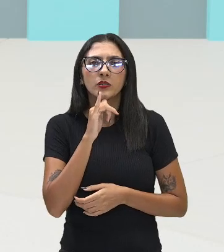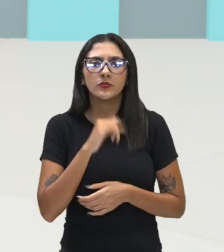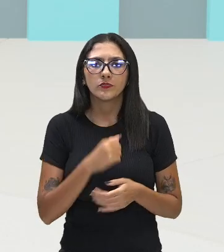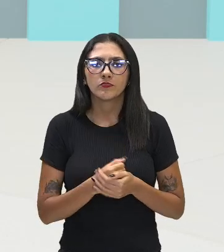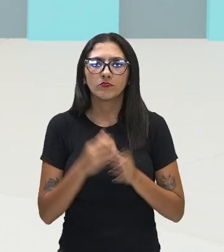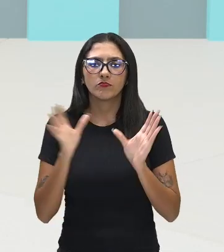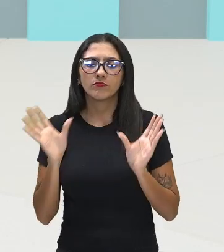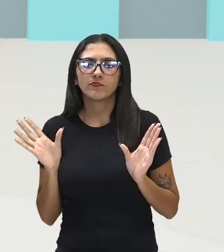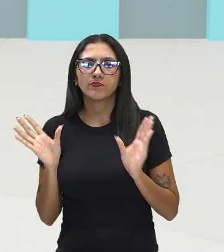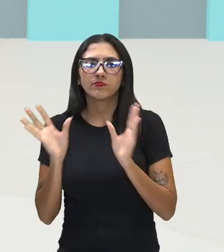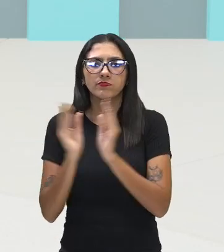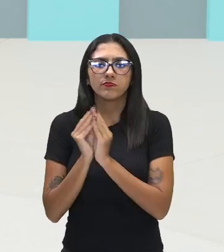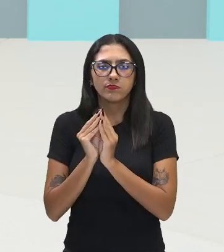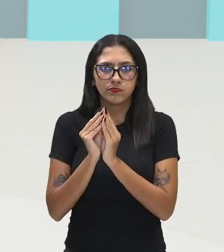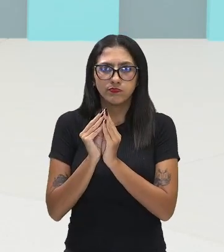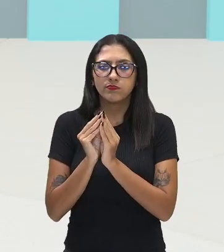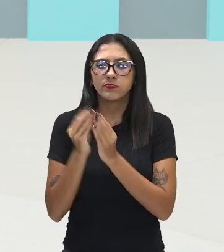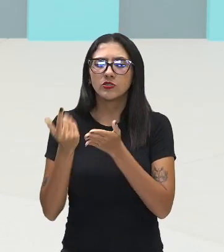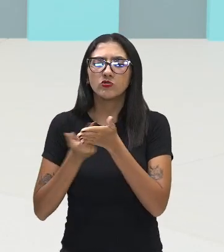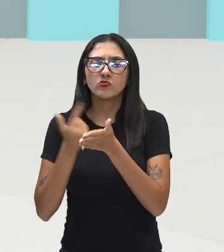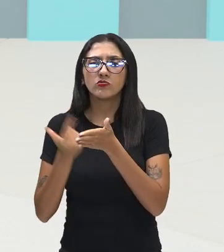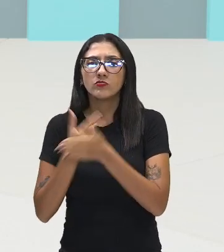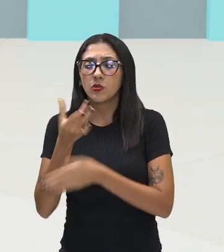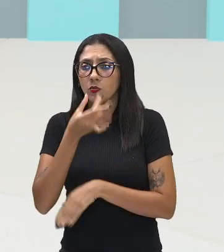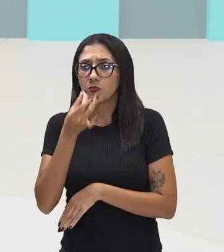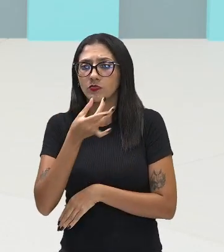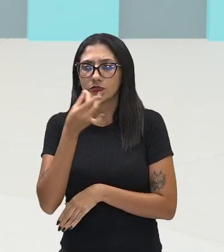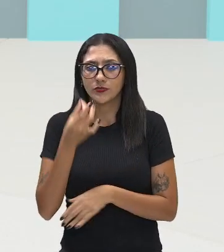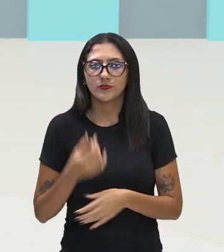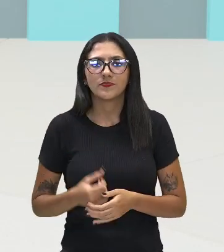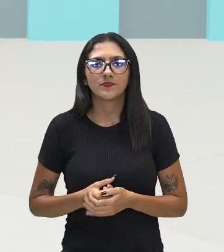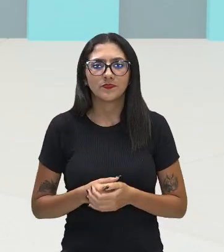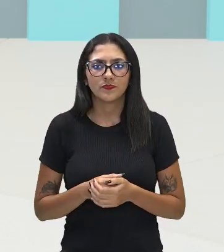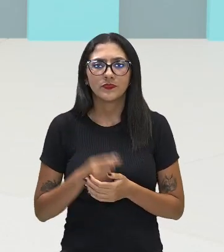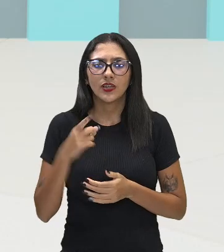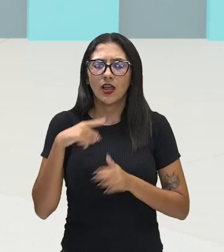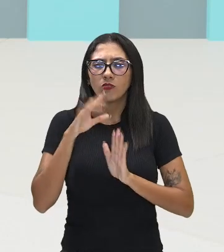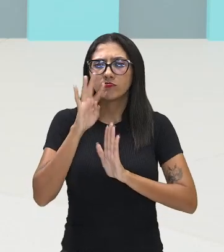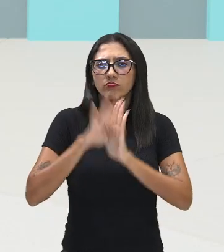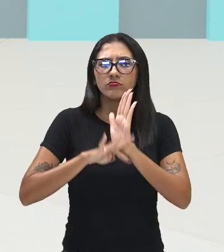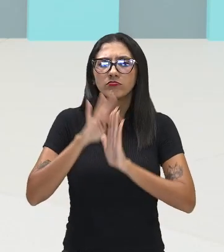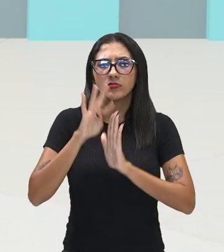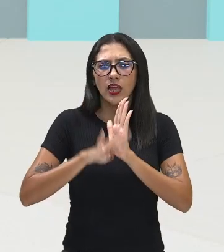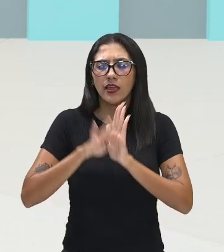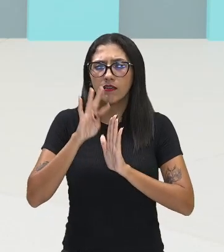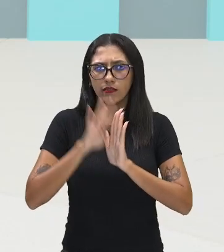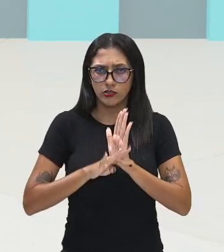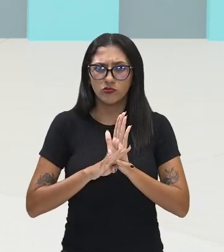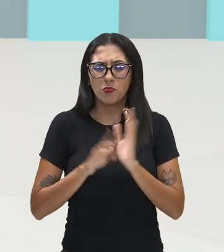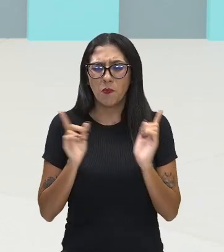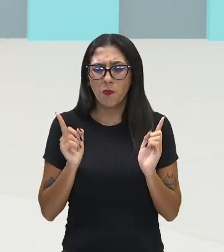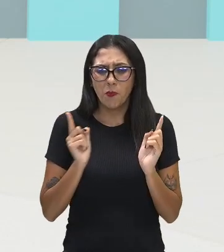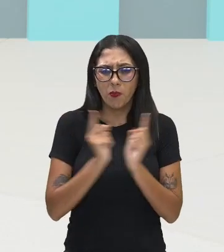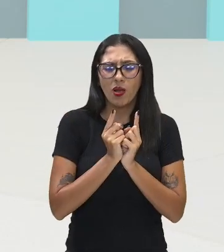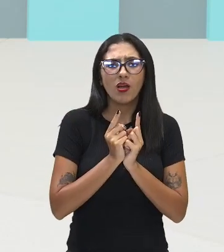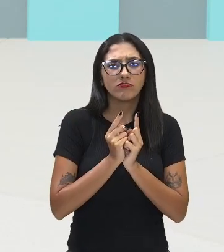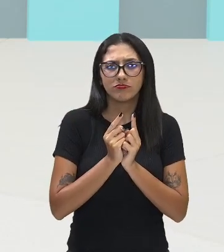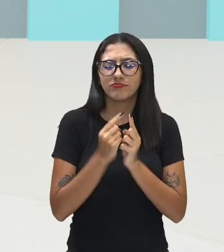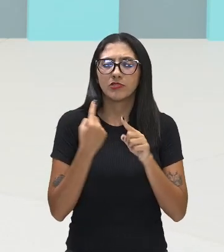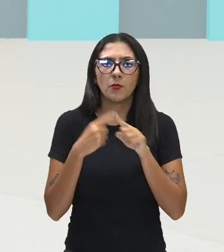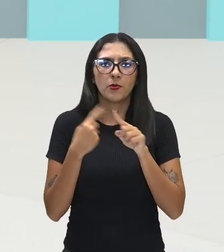um livro, tá? A gente vai ver, é um texto, ele não é tão pequenininho, porque o livro tem 176